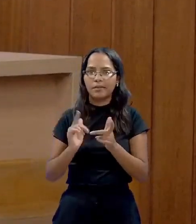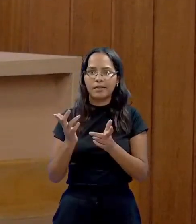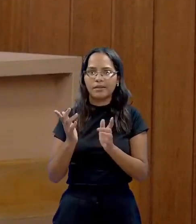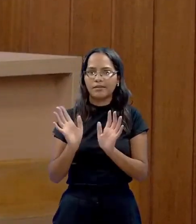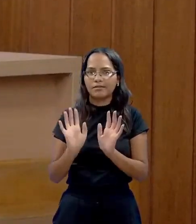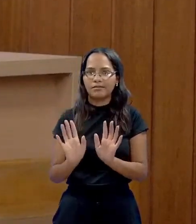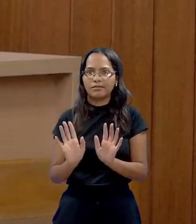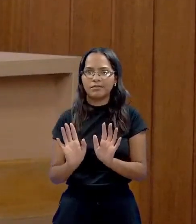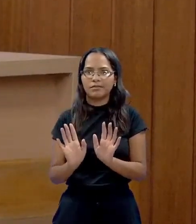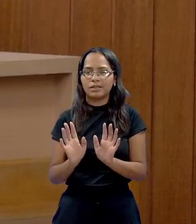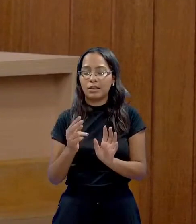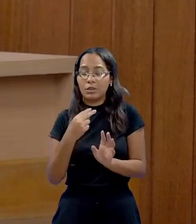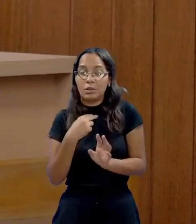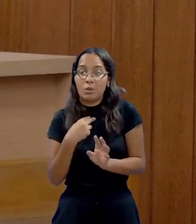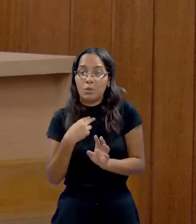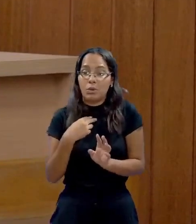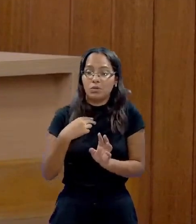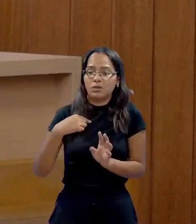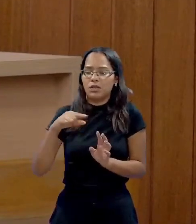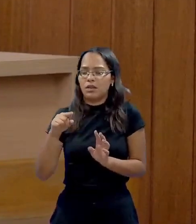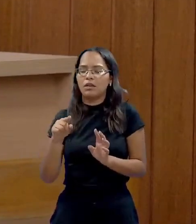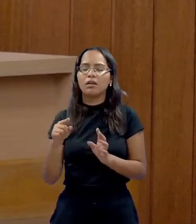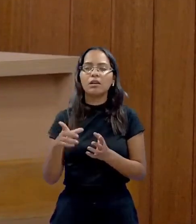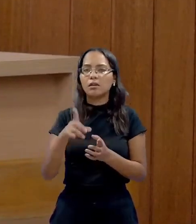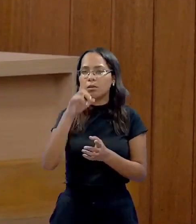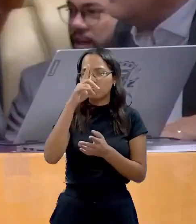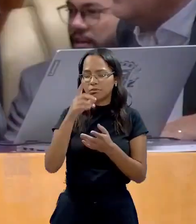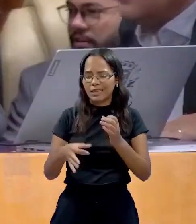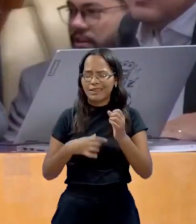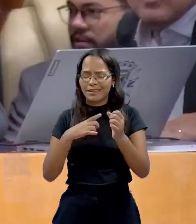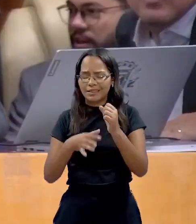parir. Muito obrigada, presidente.